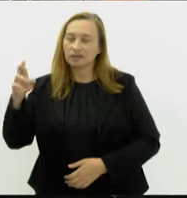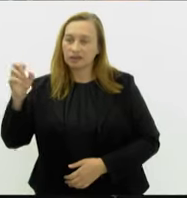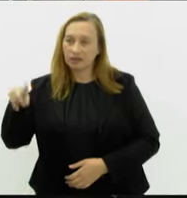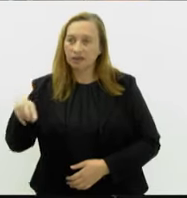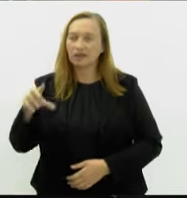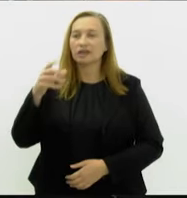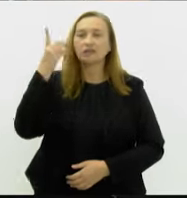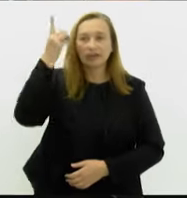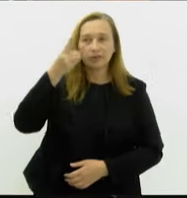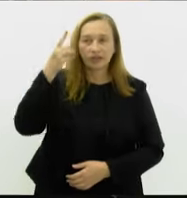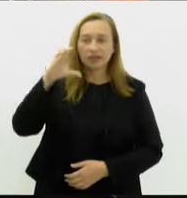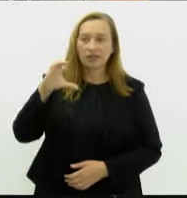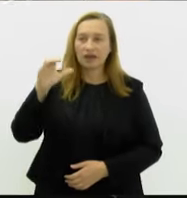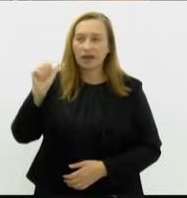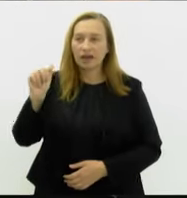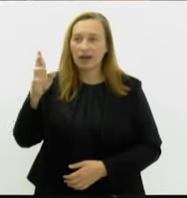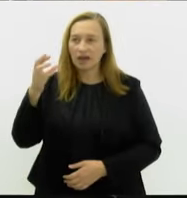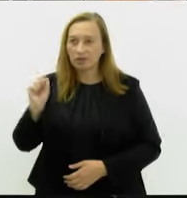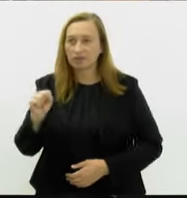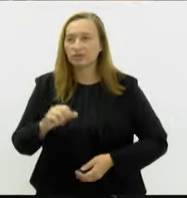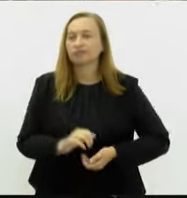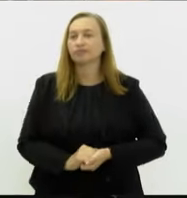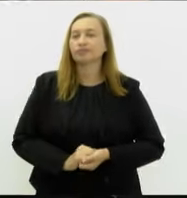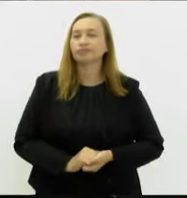Deputado Carlos Macedo.